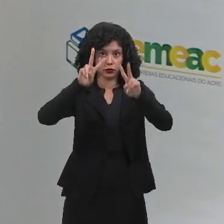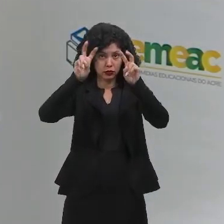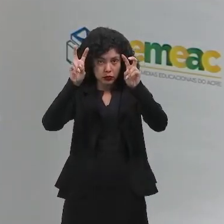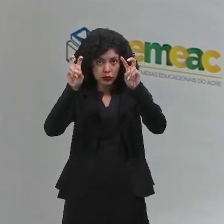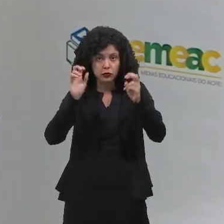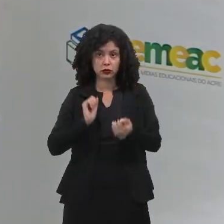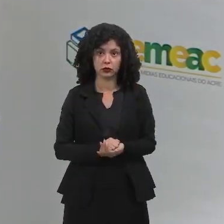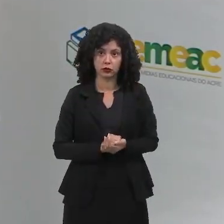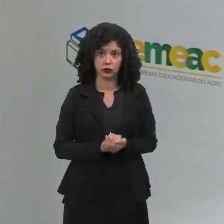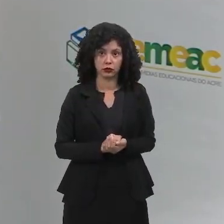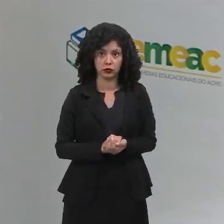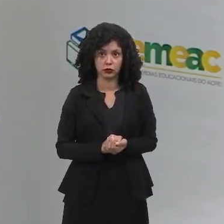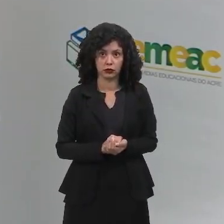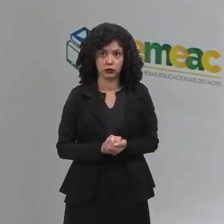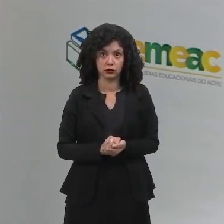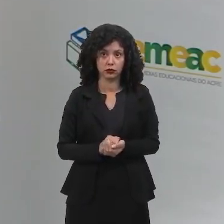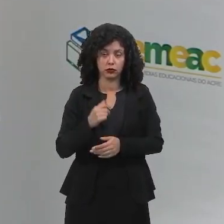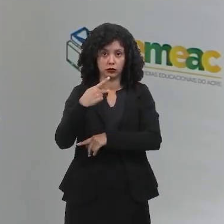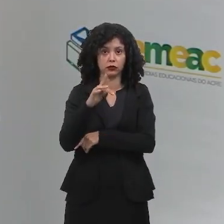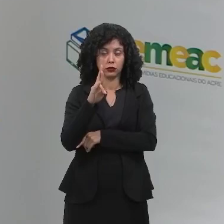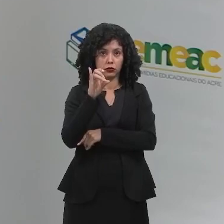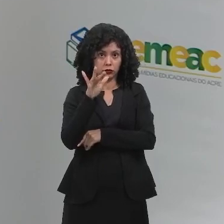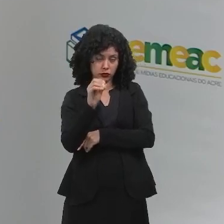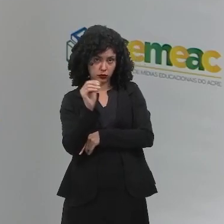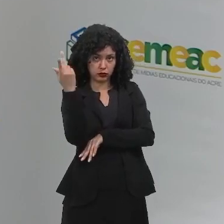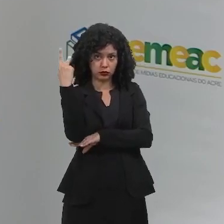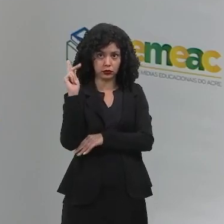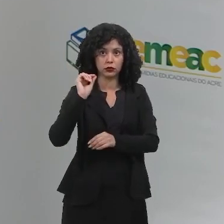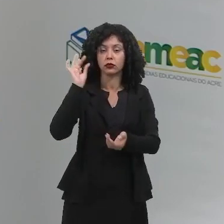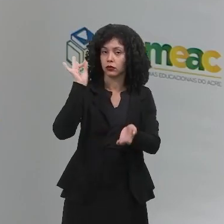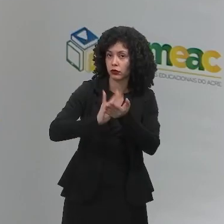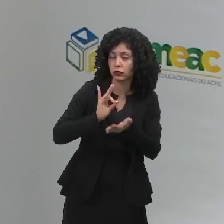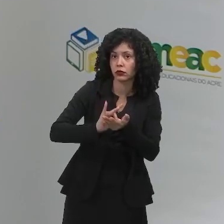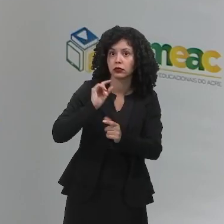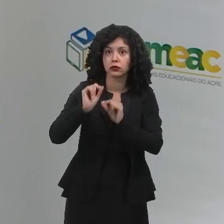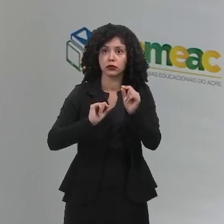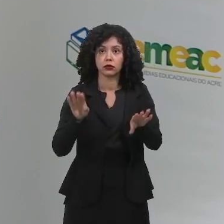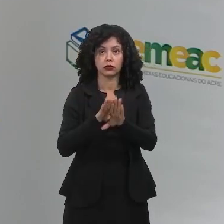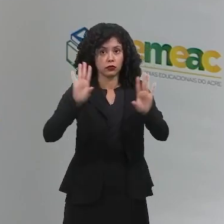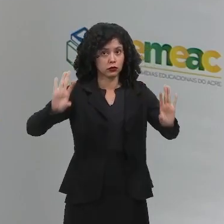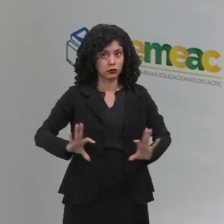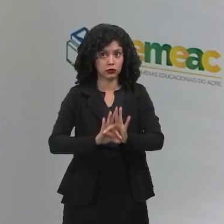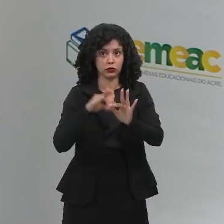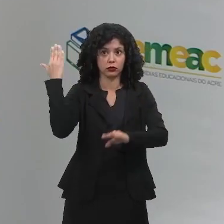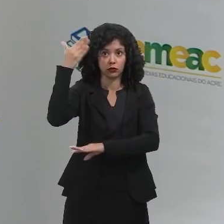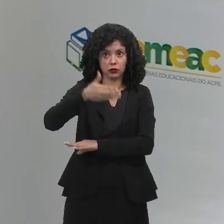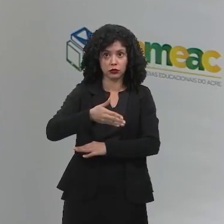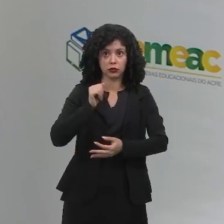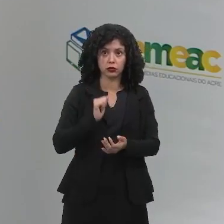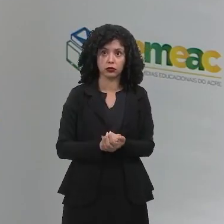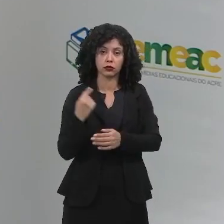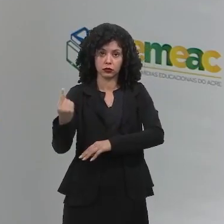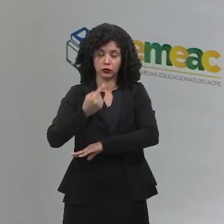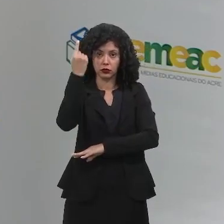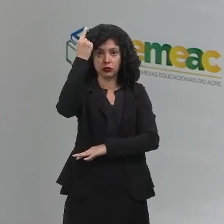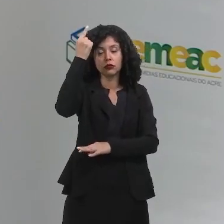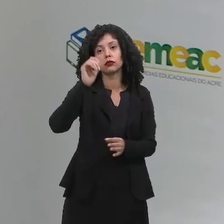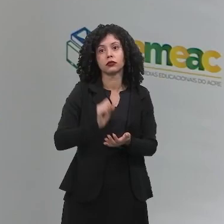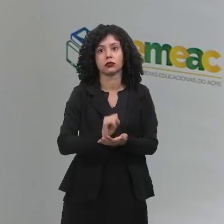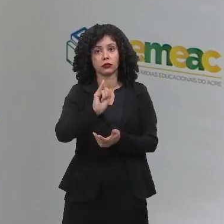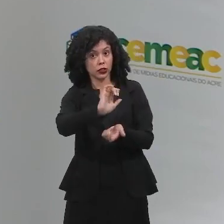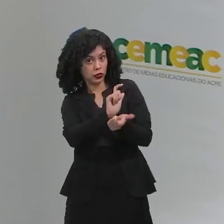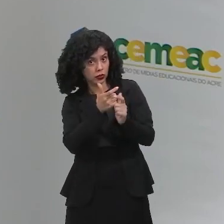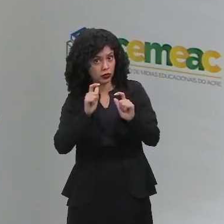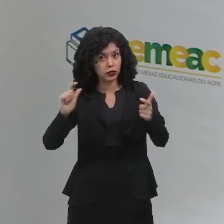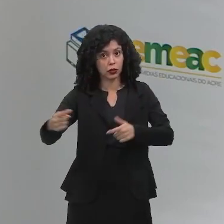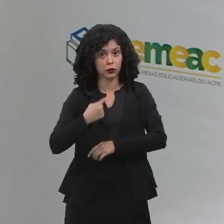da período. O período, na verdade, ele também está relacionado diretamente com a altura. Então, se eu